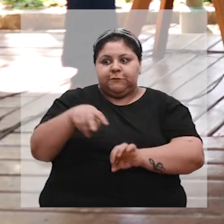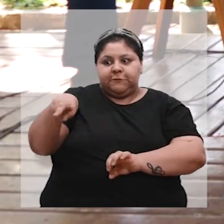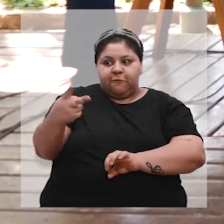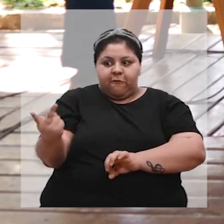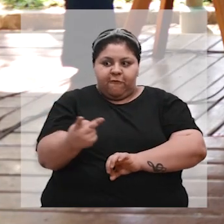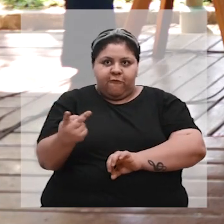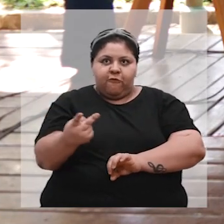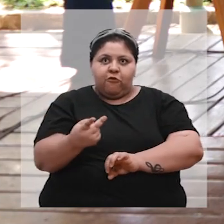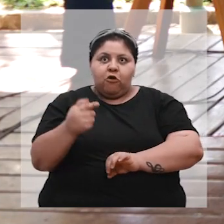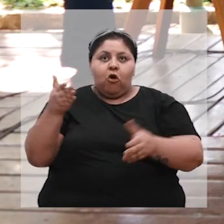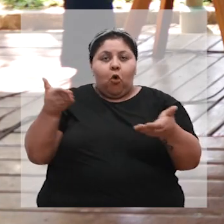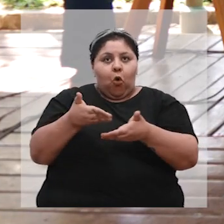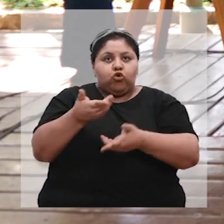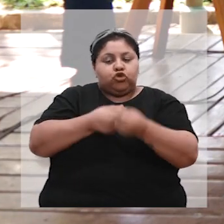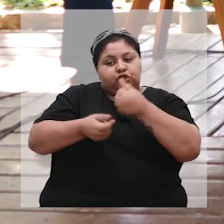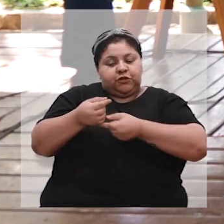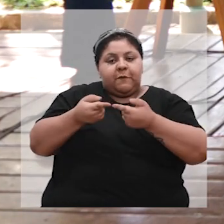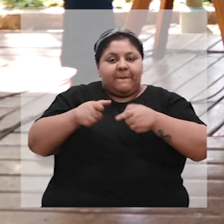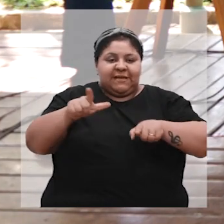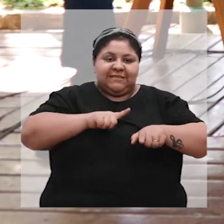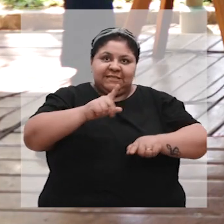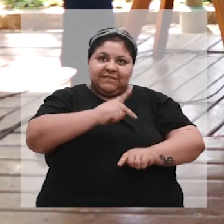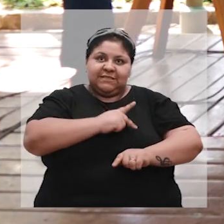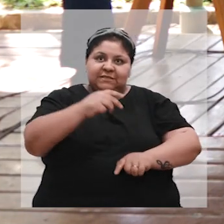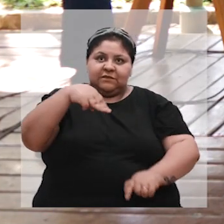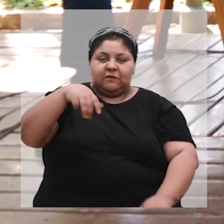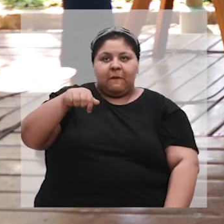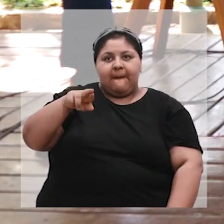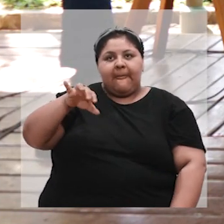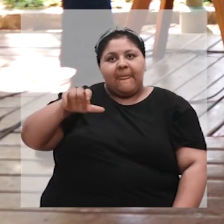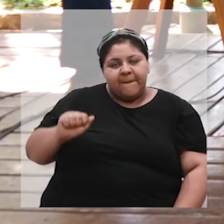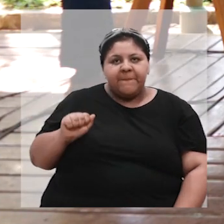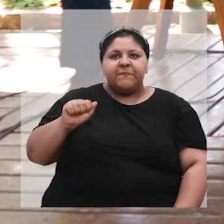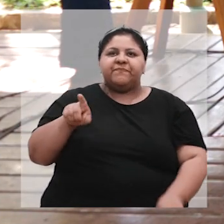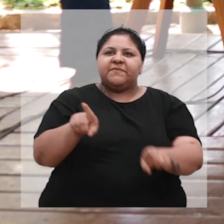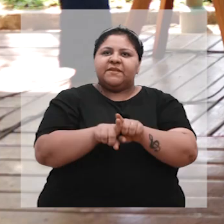Exato. Você é tesoureiro hoje, mas tem a presidente, que é a Maria Helena